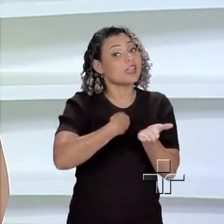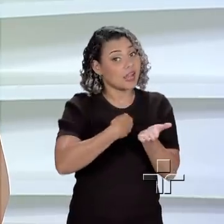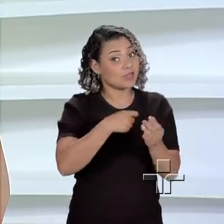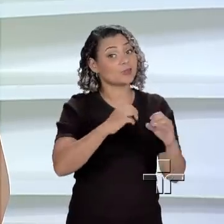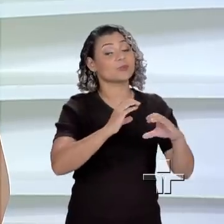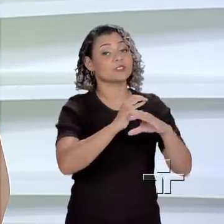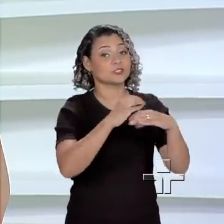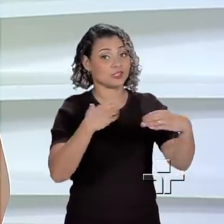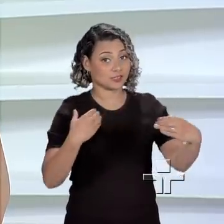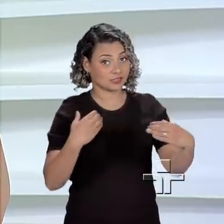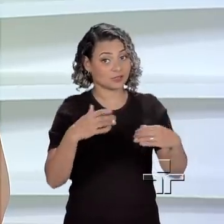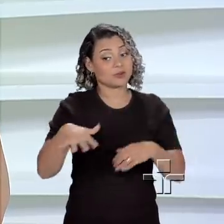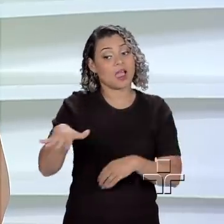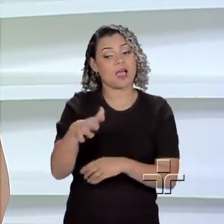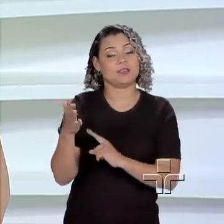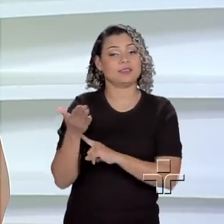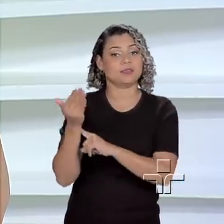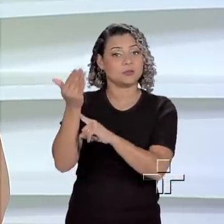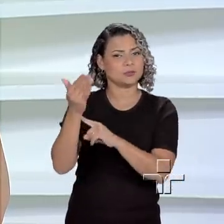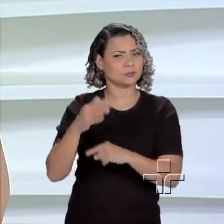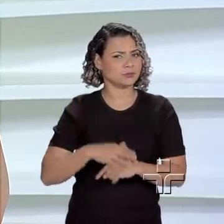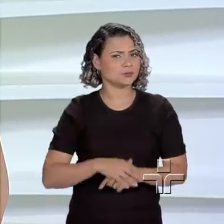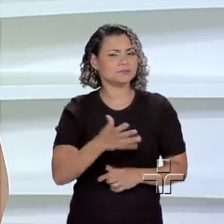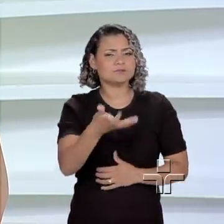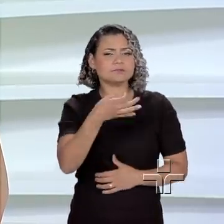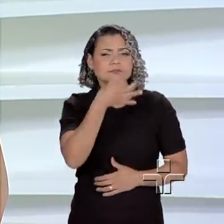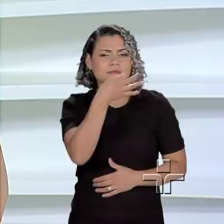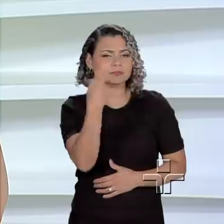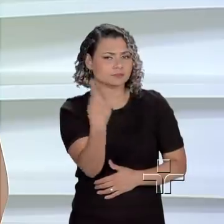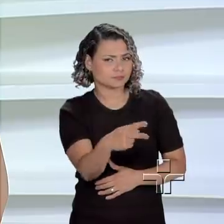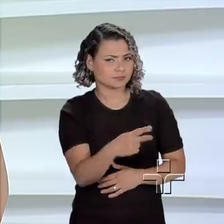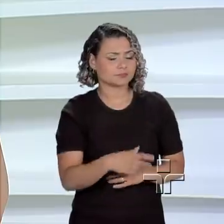indústria de tecnologia. Então, eu queria seu